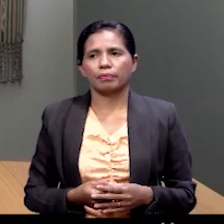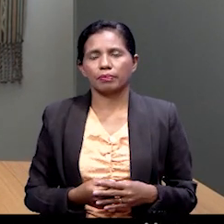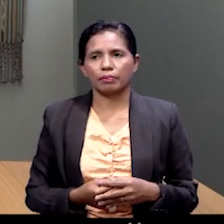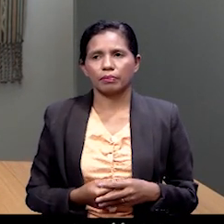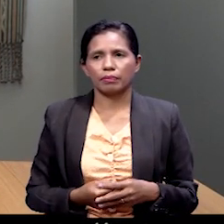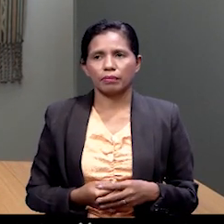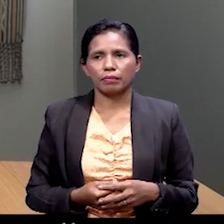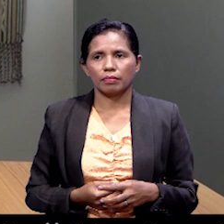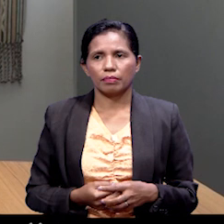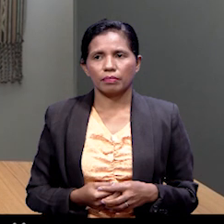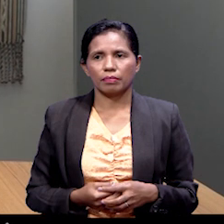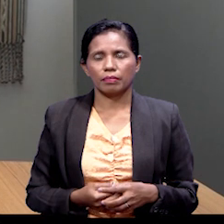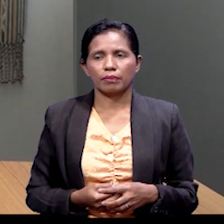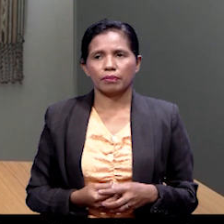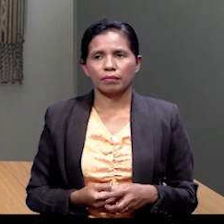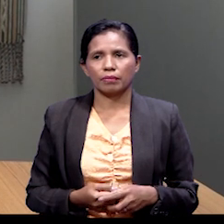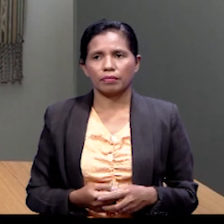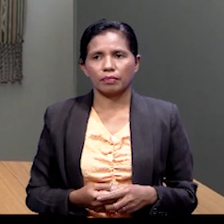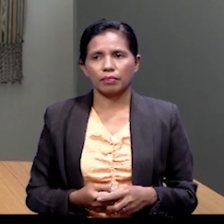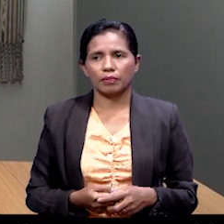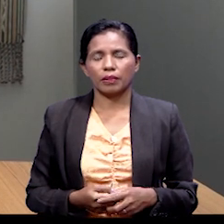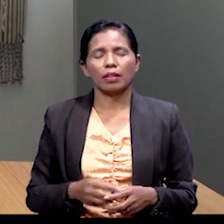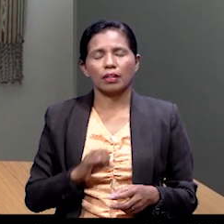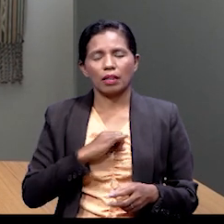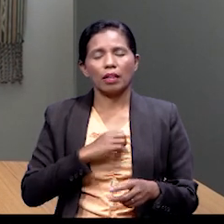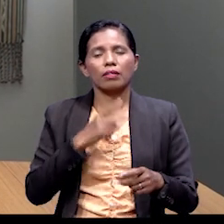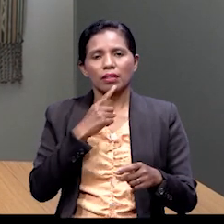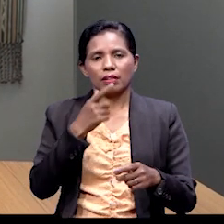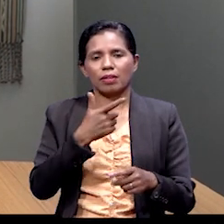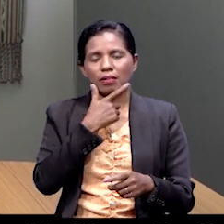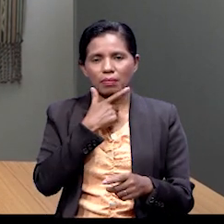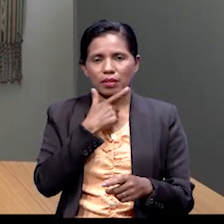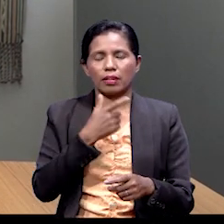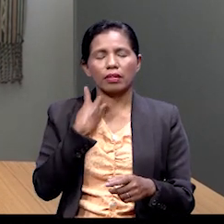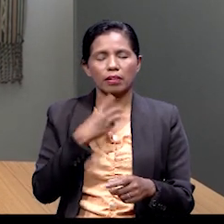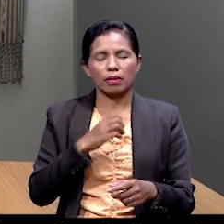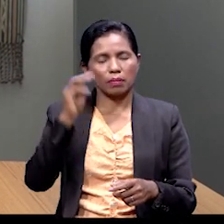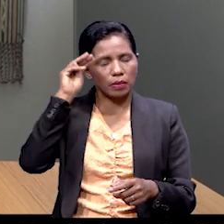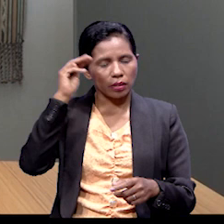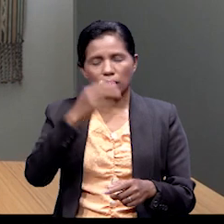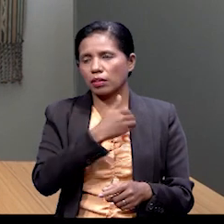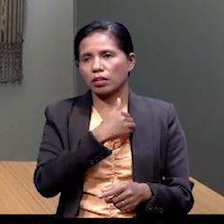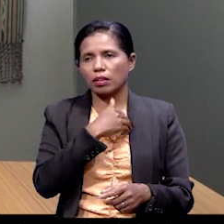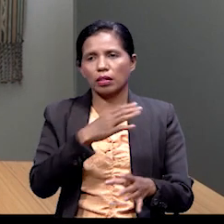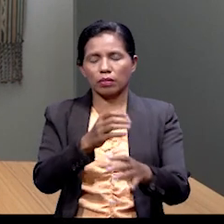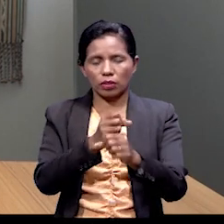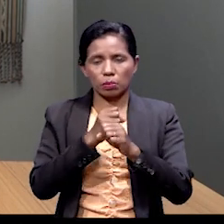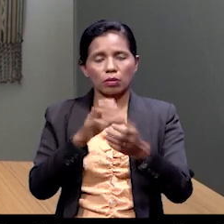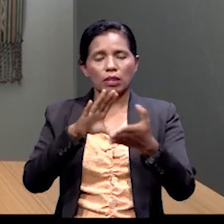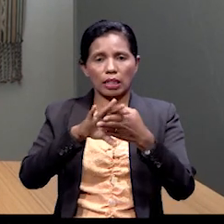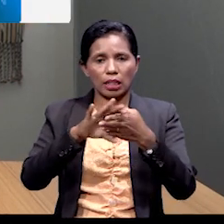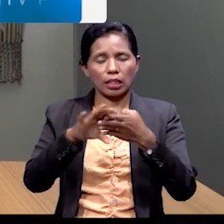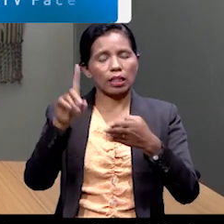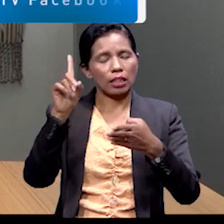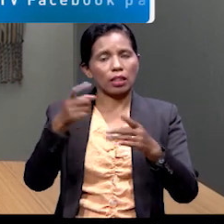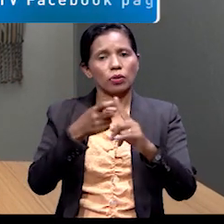Ministério pronto le ta responde ne. Ha hom nasaret como formalmente ministério se doximo notificação ida o